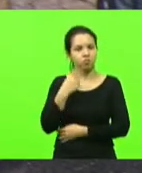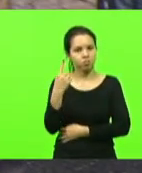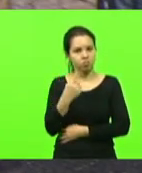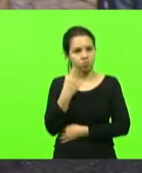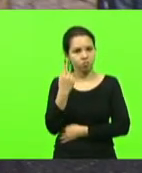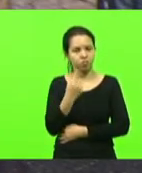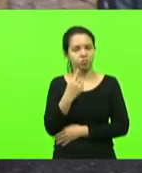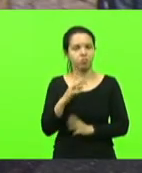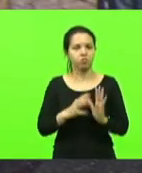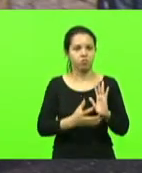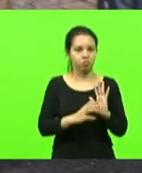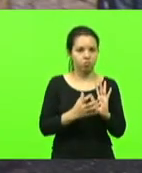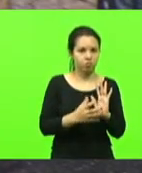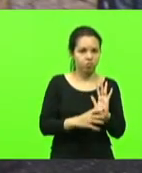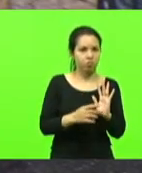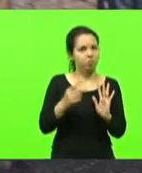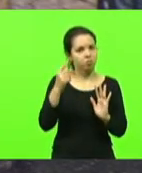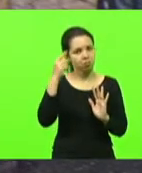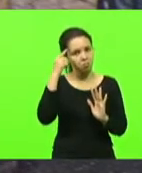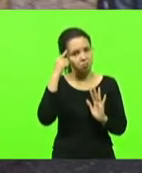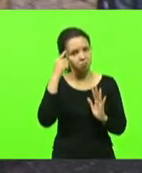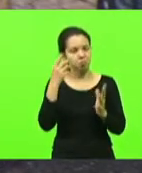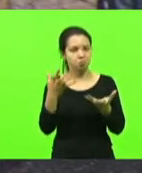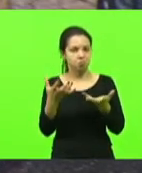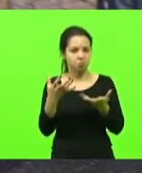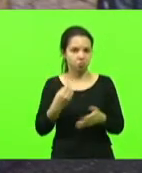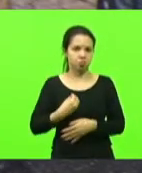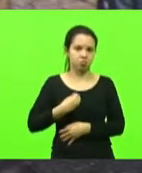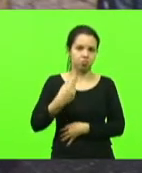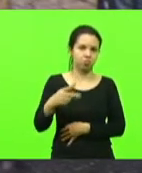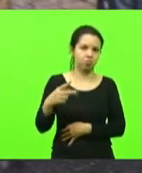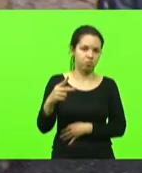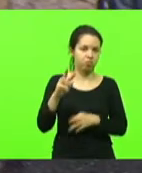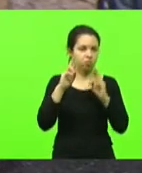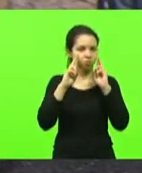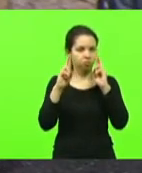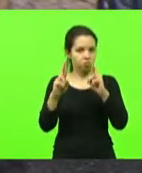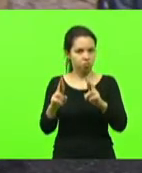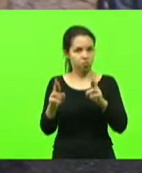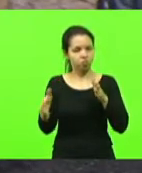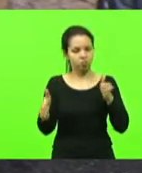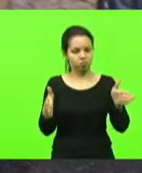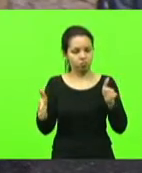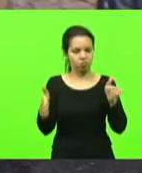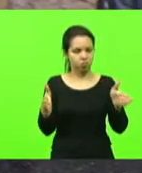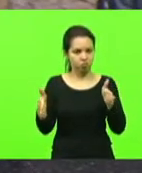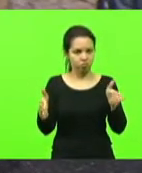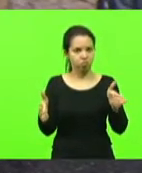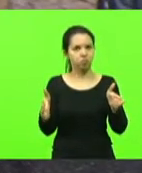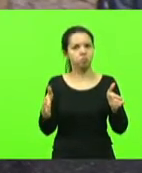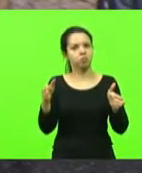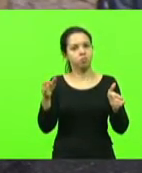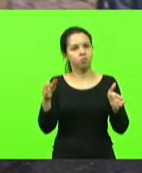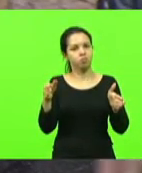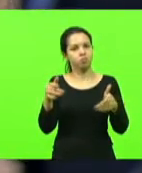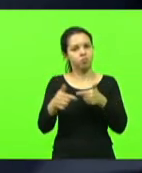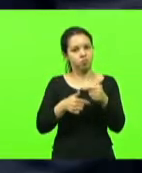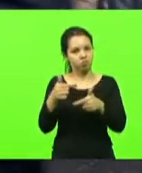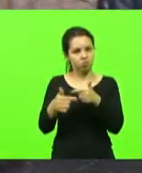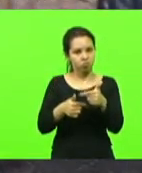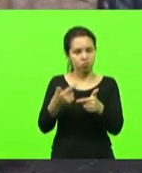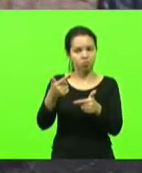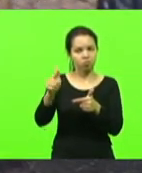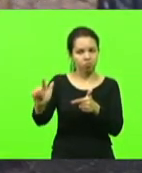partido, do que o sujeito pense ou que queira da vida dele, e respeito os prazos em relação ao trabalho feito por outro parlamentar aqui